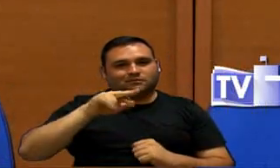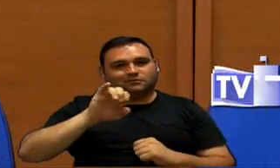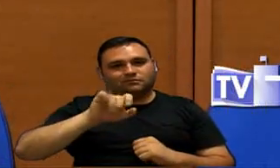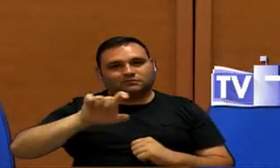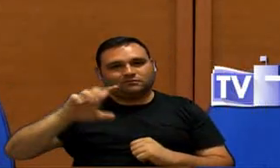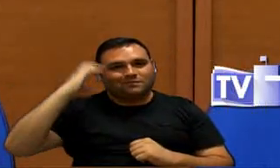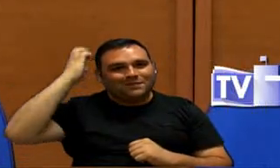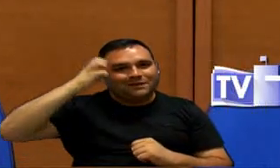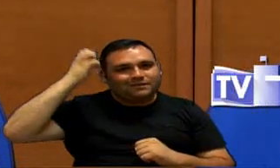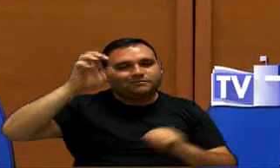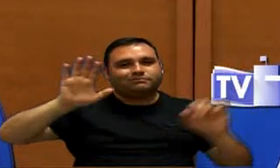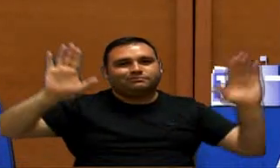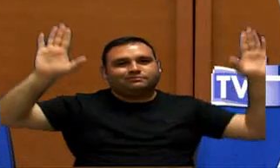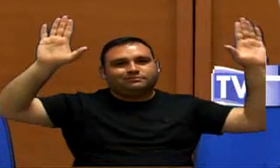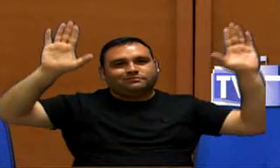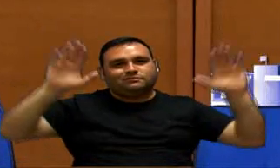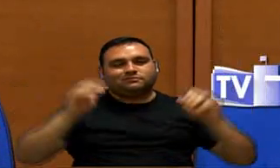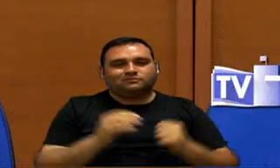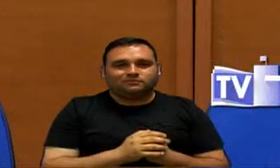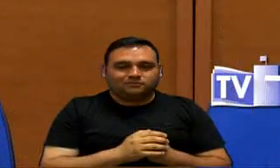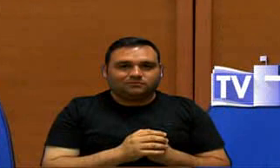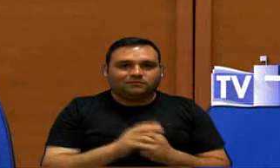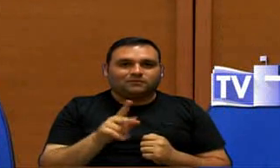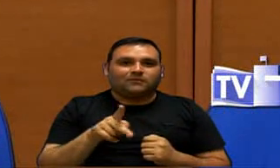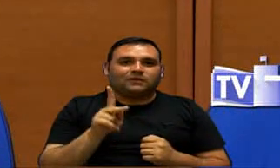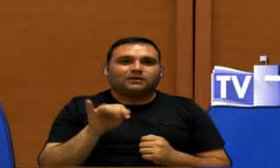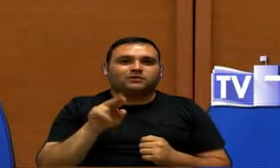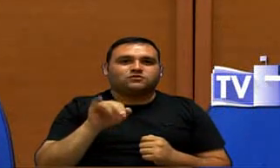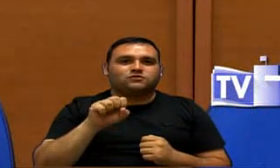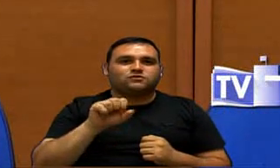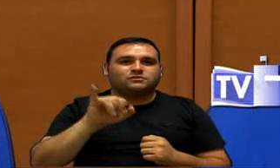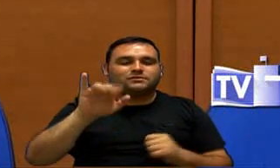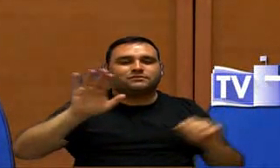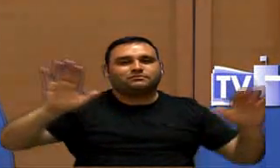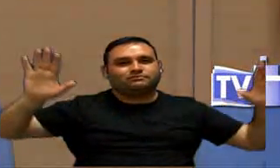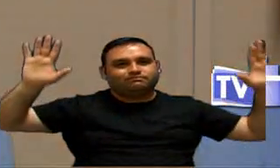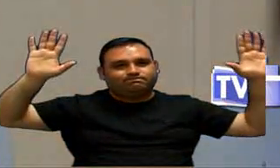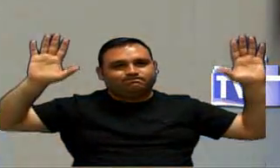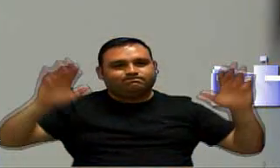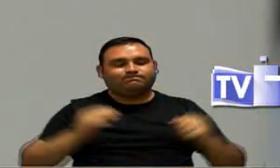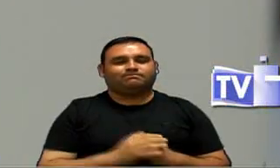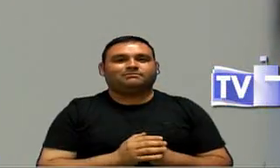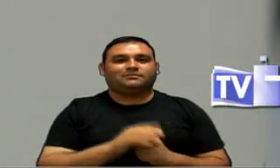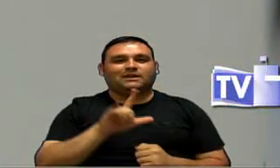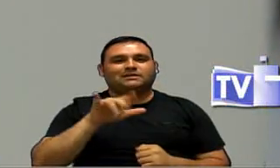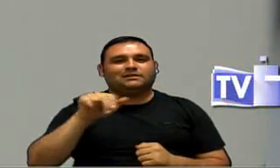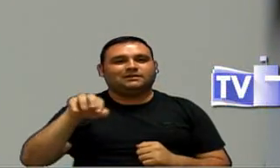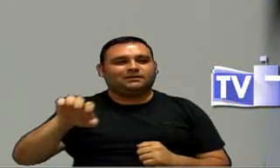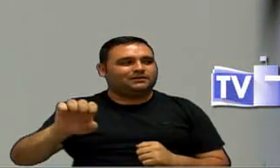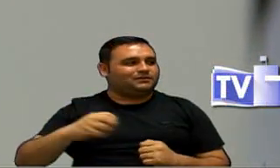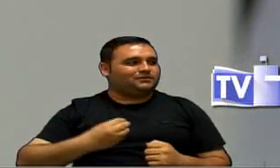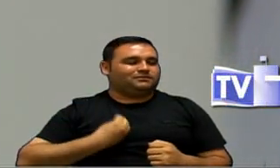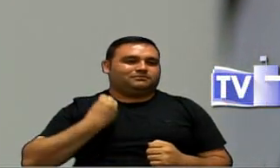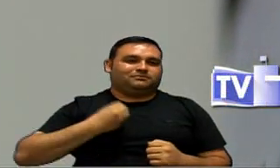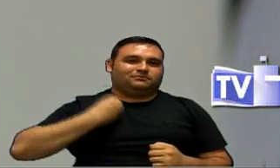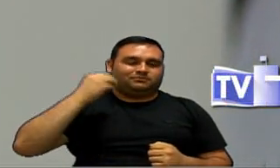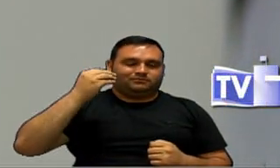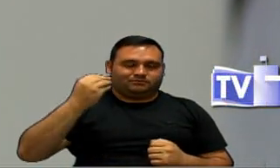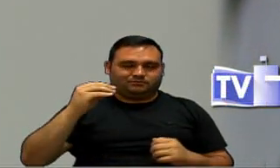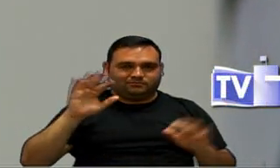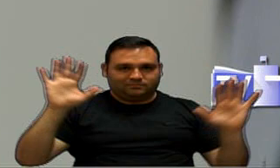Marielle. Presente. Catiúce. Presente. Liliane.